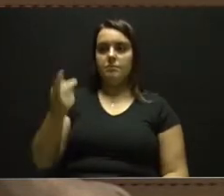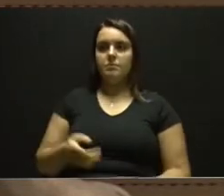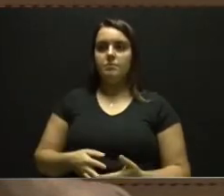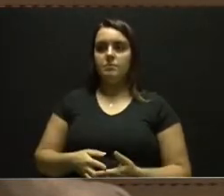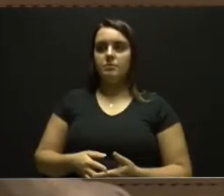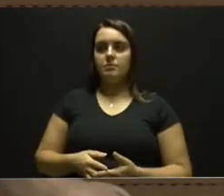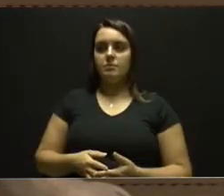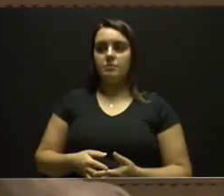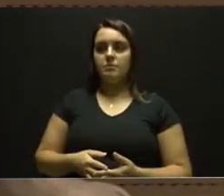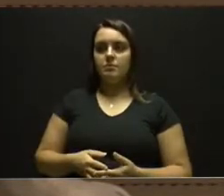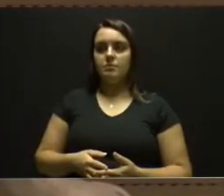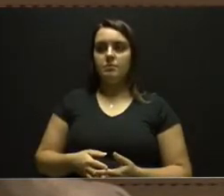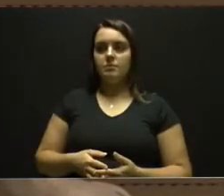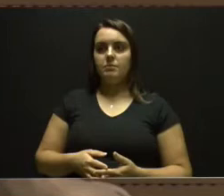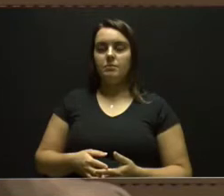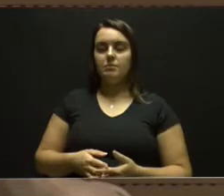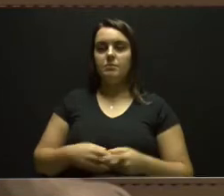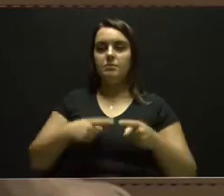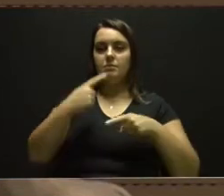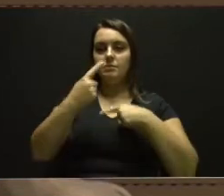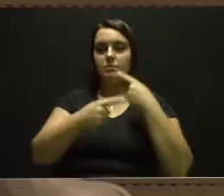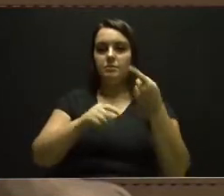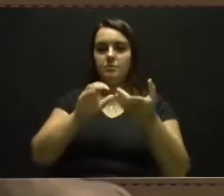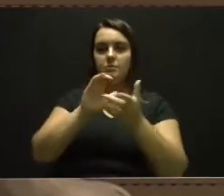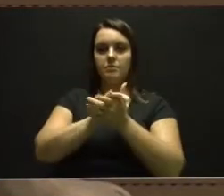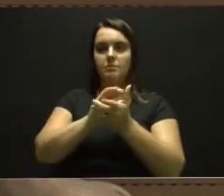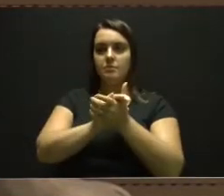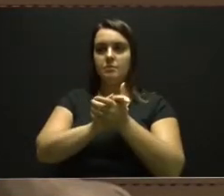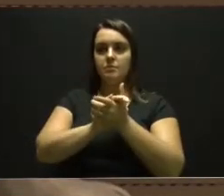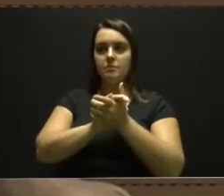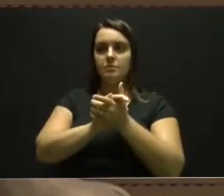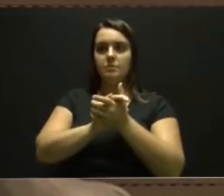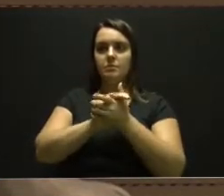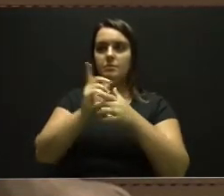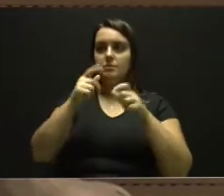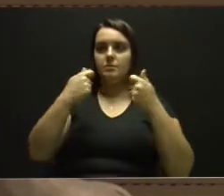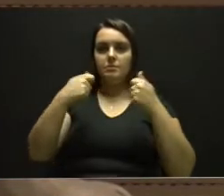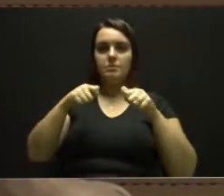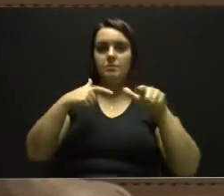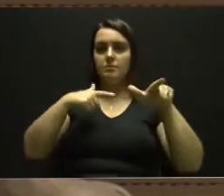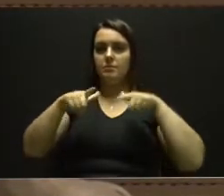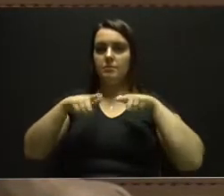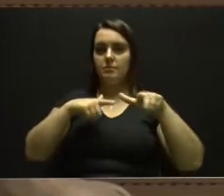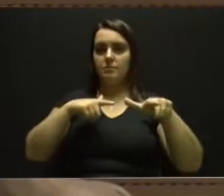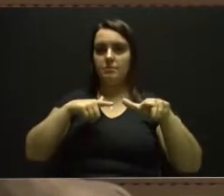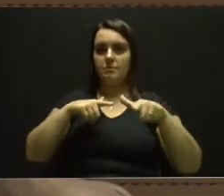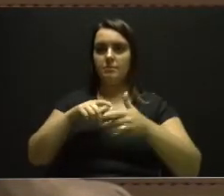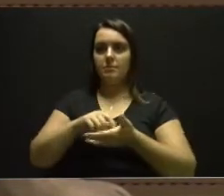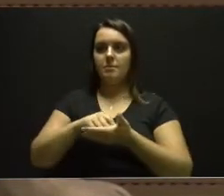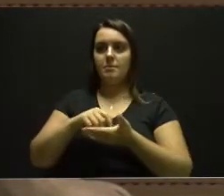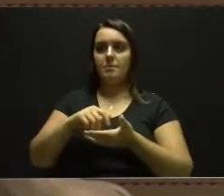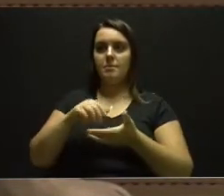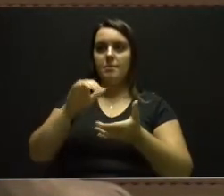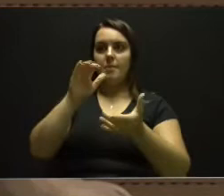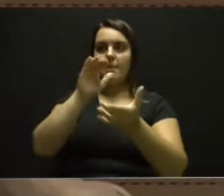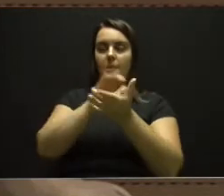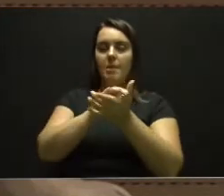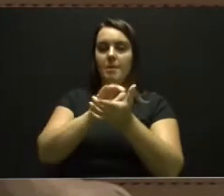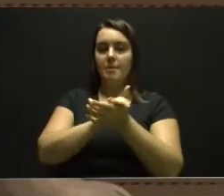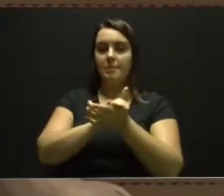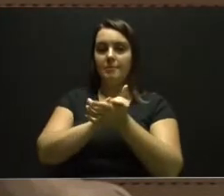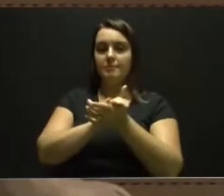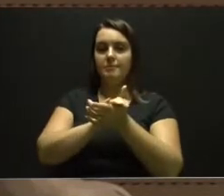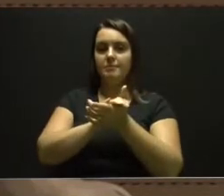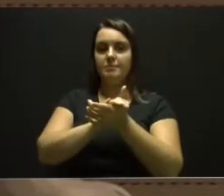depois que você casa você não precisa trabalhar aí eu tinha esposa que contribuiu com isso